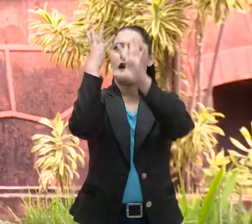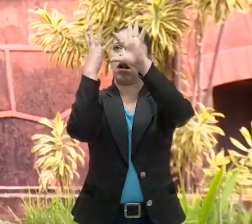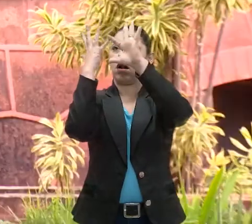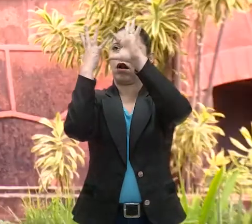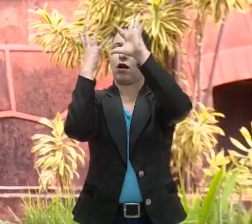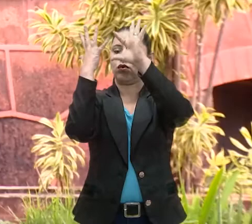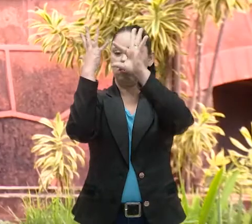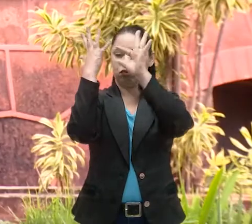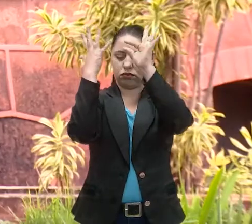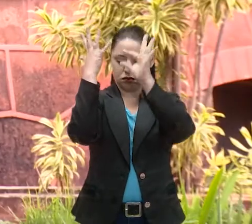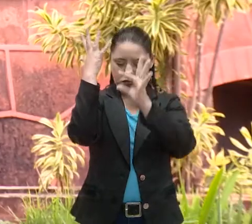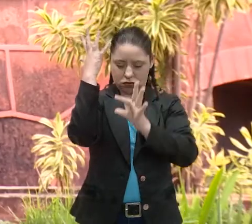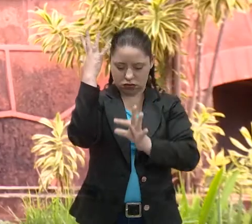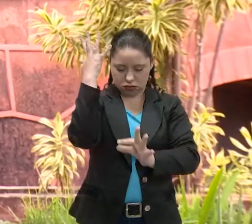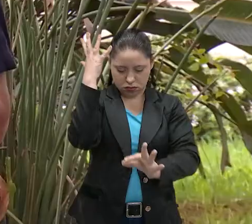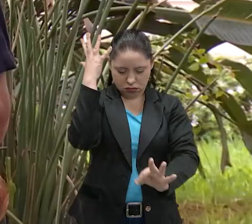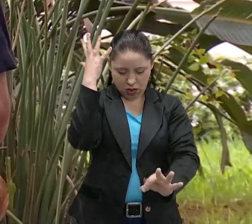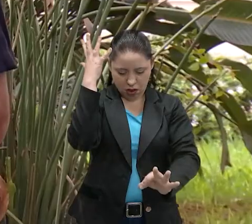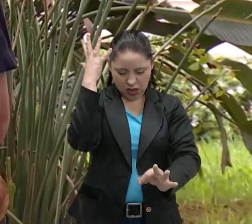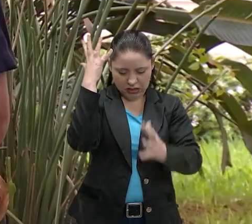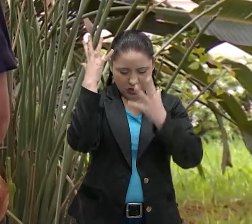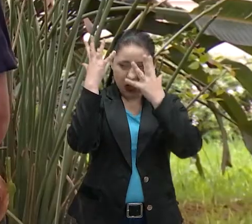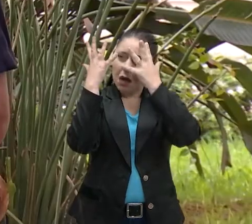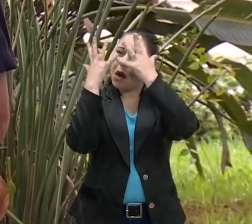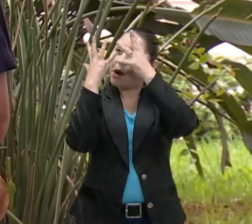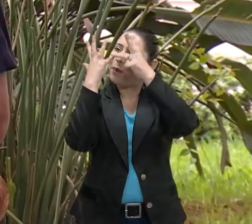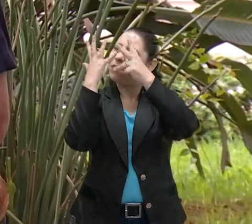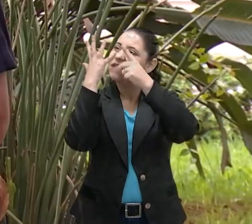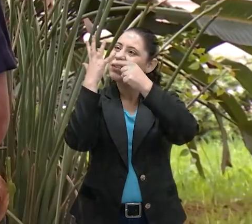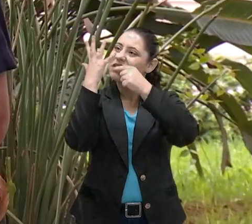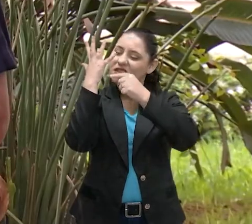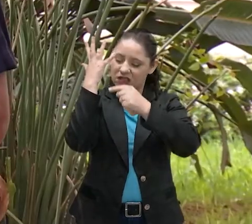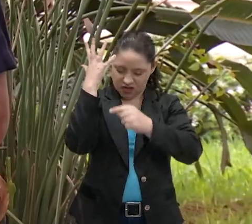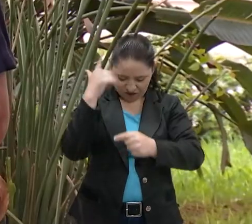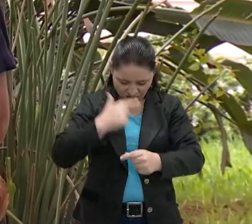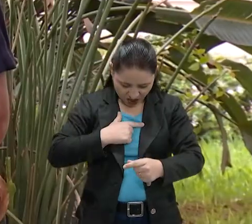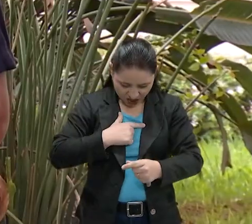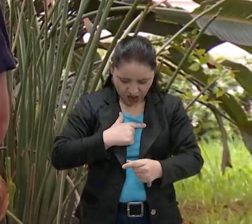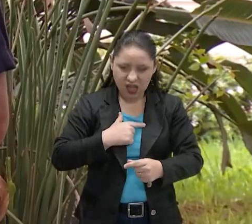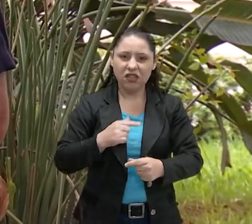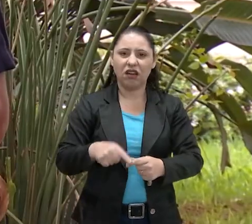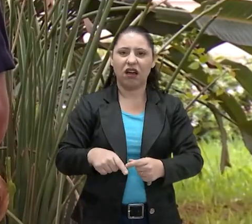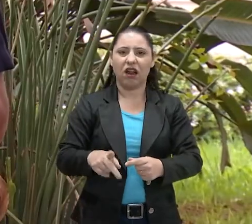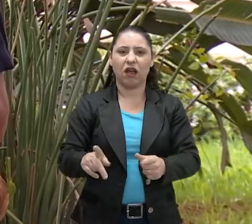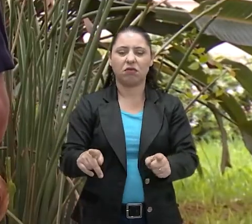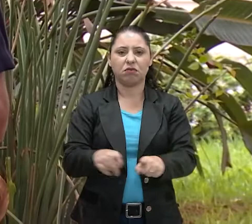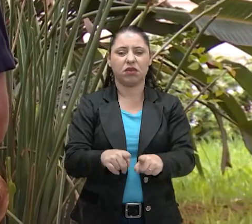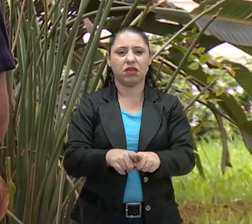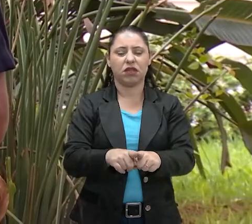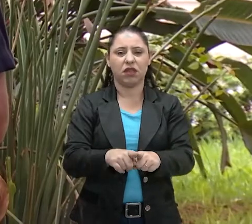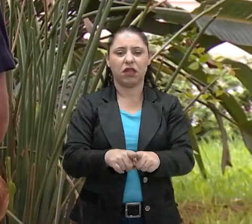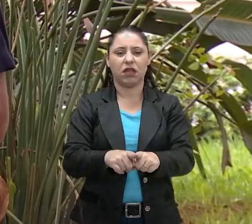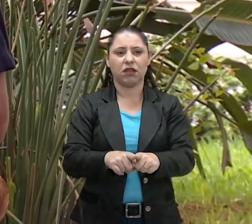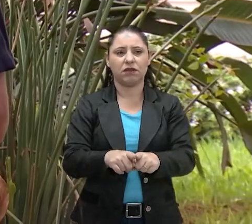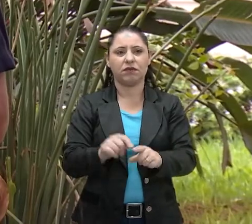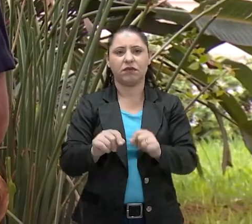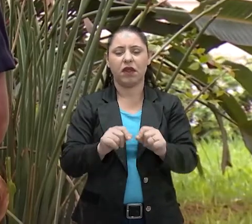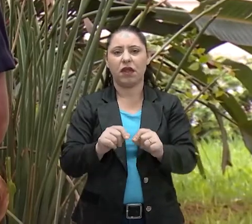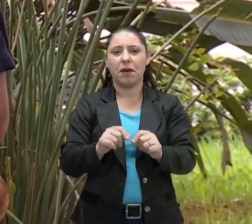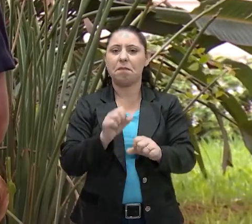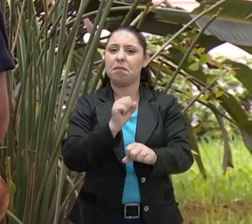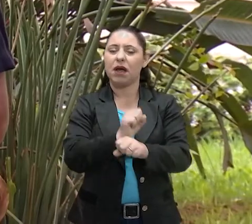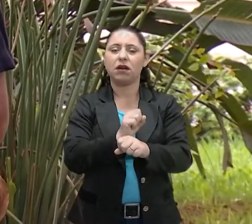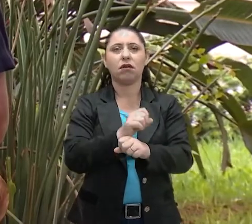chão. Ela deixa de ser bonita quando vai para o chão, né? Ela deixa de ser flor, deixa de ser algo para